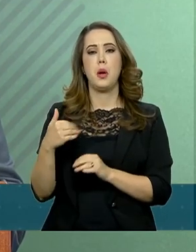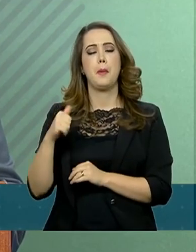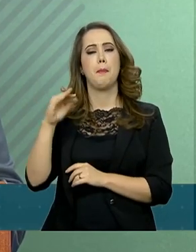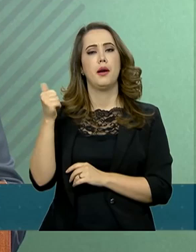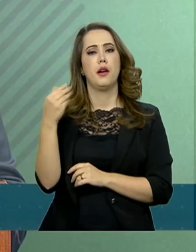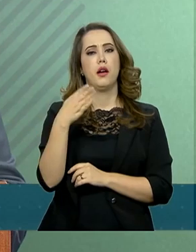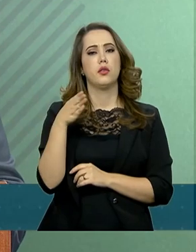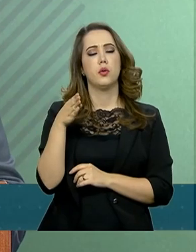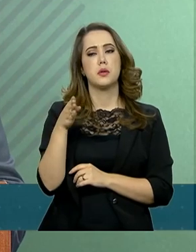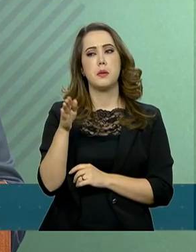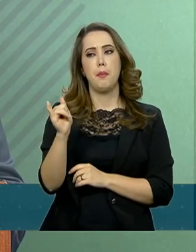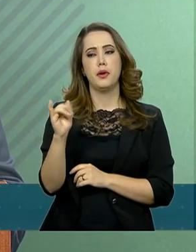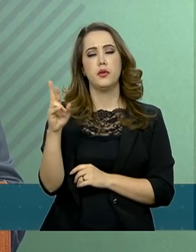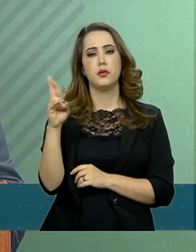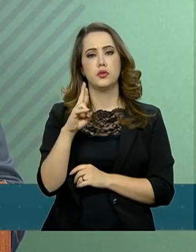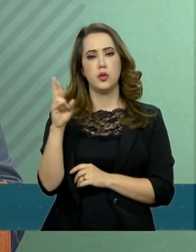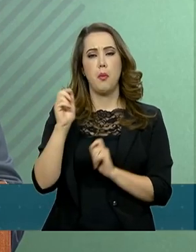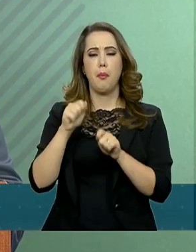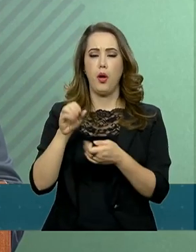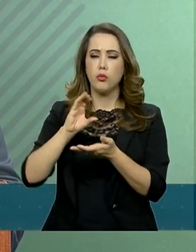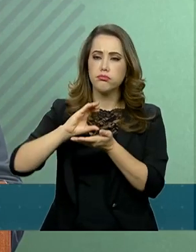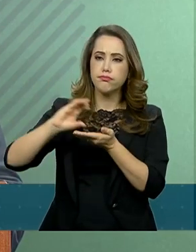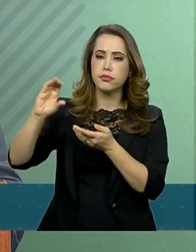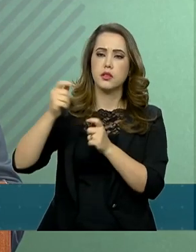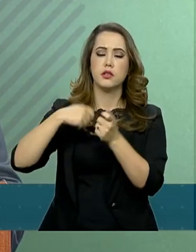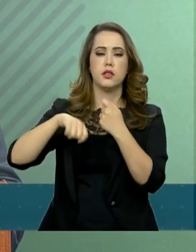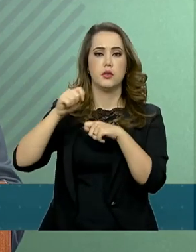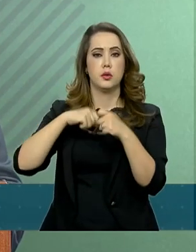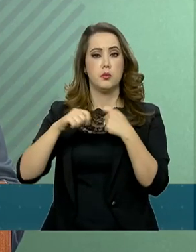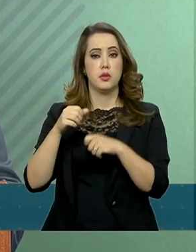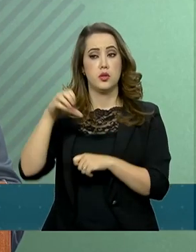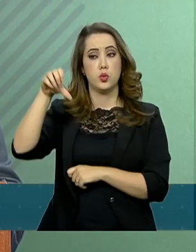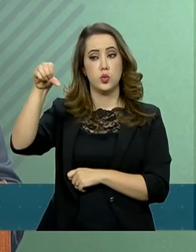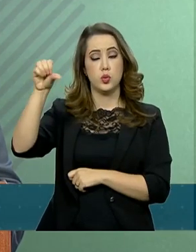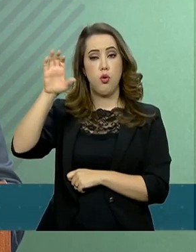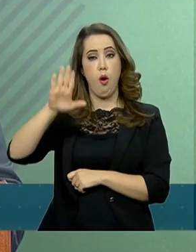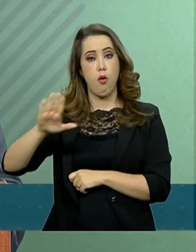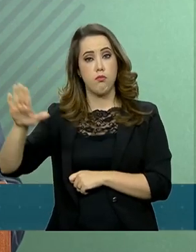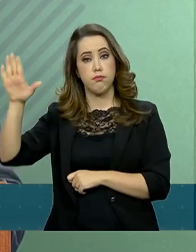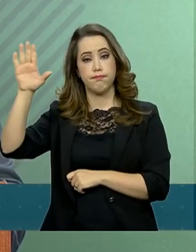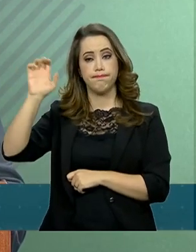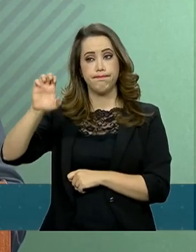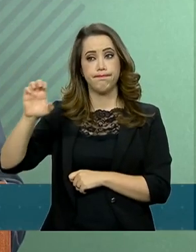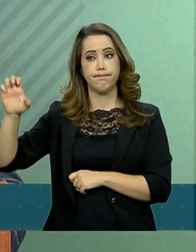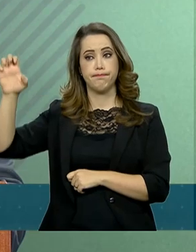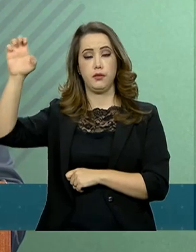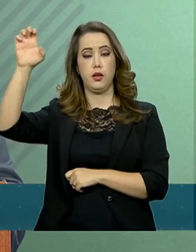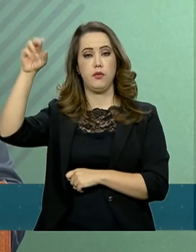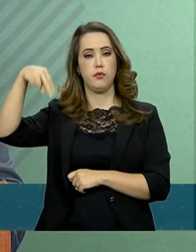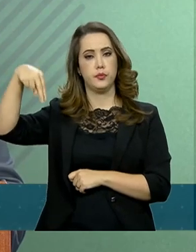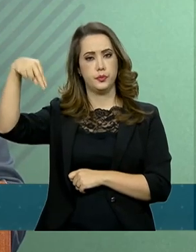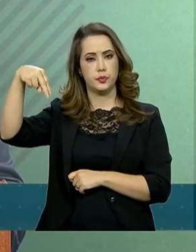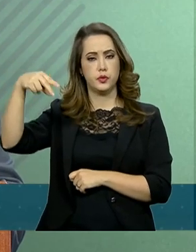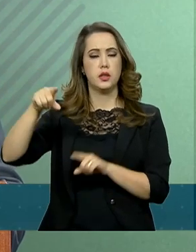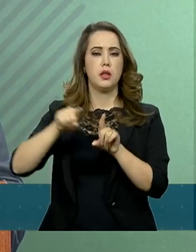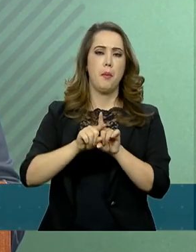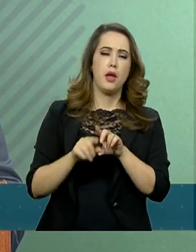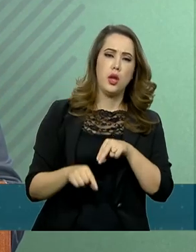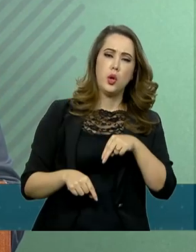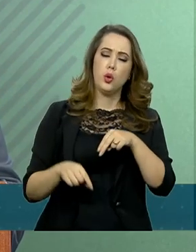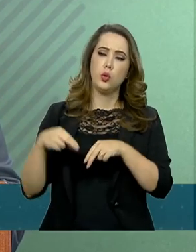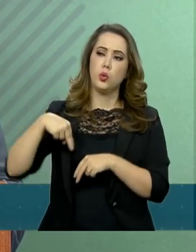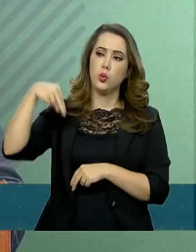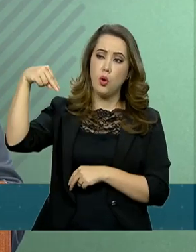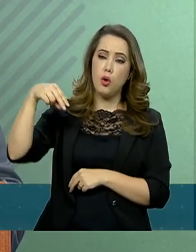de reais poderiam ser injetados na economia dos nove estados nordestinos e no norte de minas